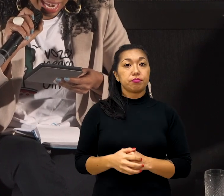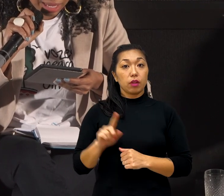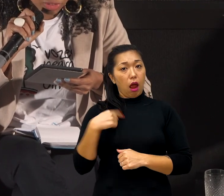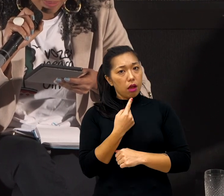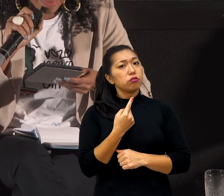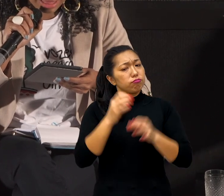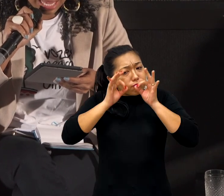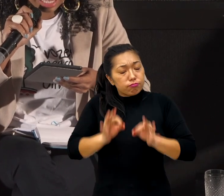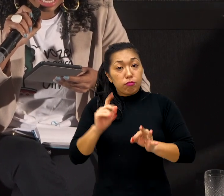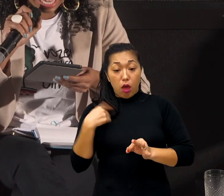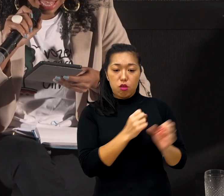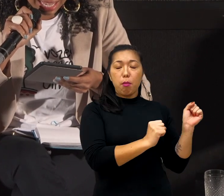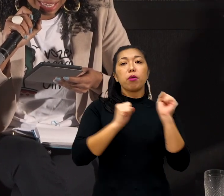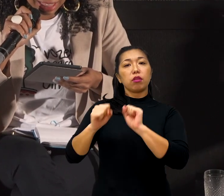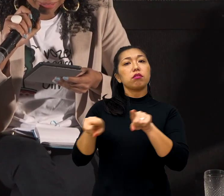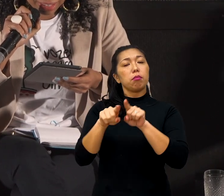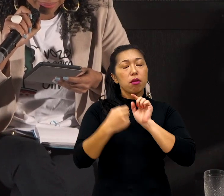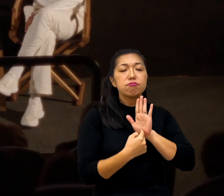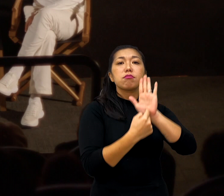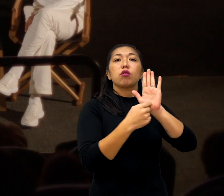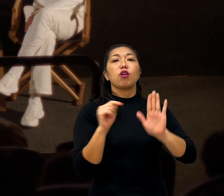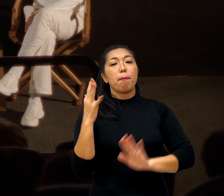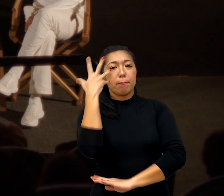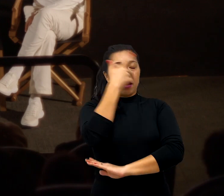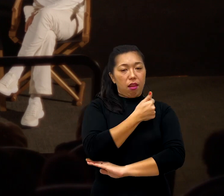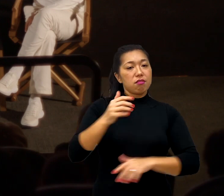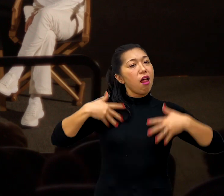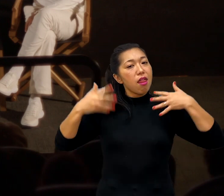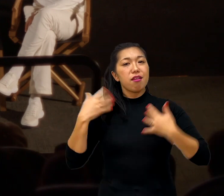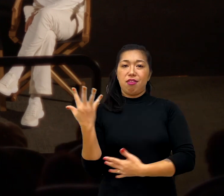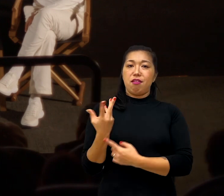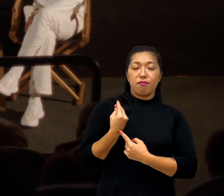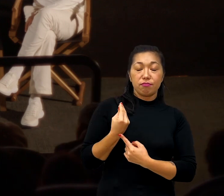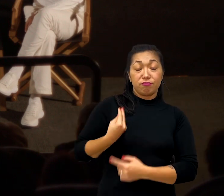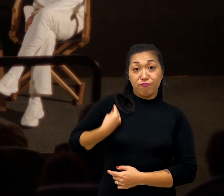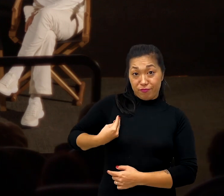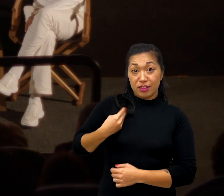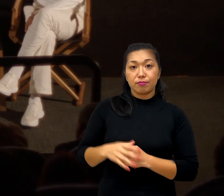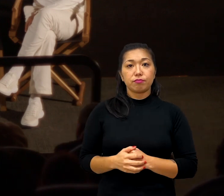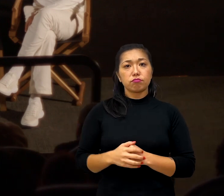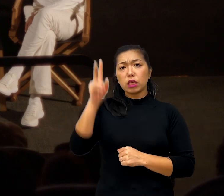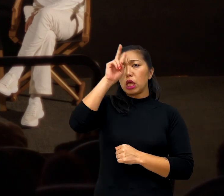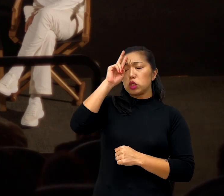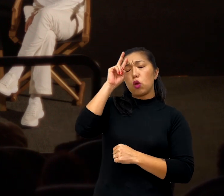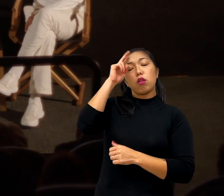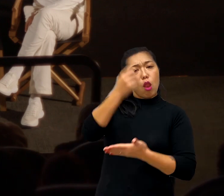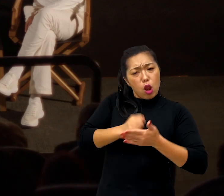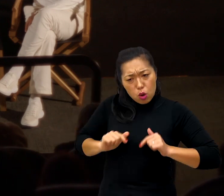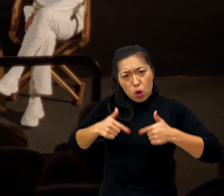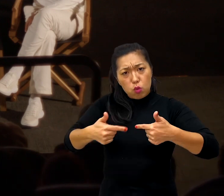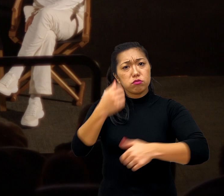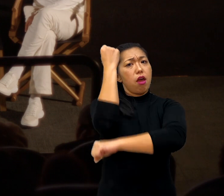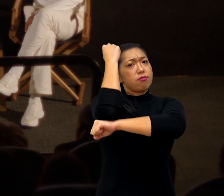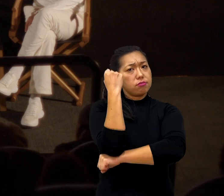e extraímos beleza e alegria da vida. A história de luta e de resistência precisa, sem dúvida